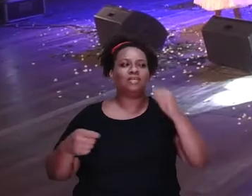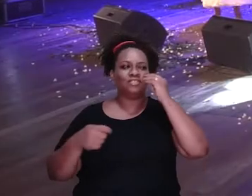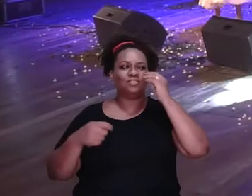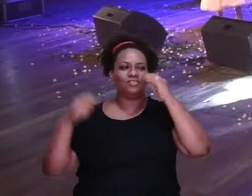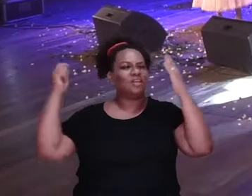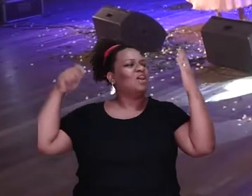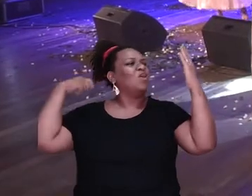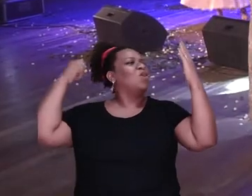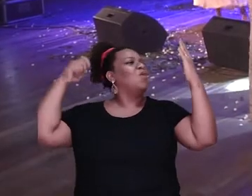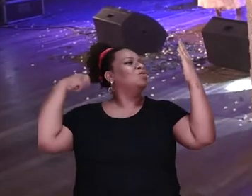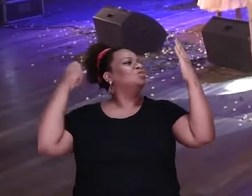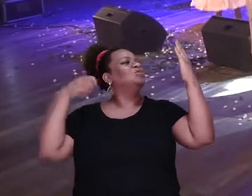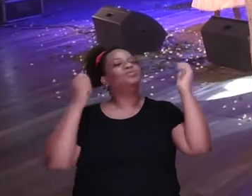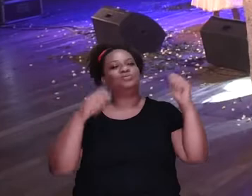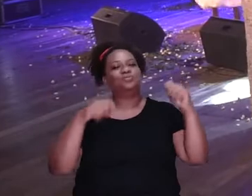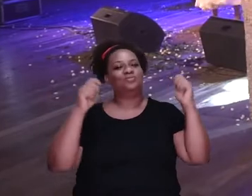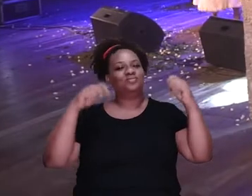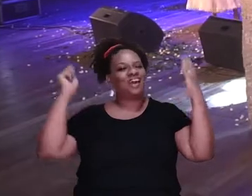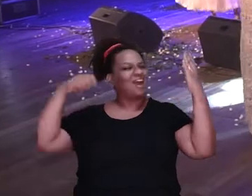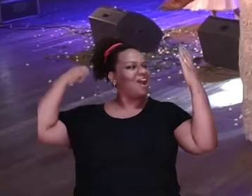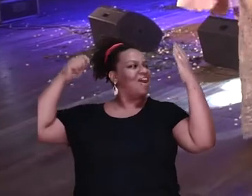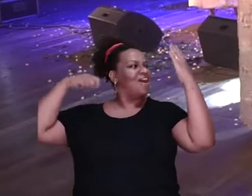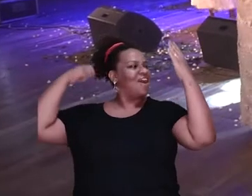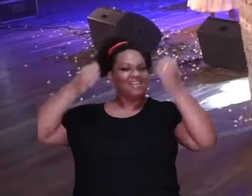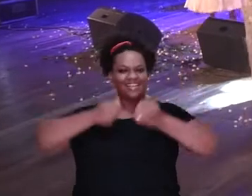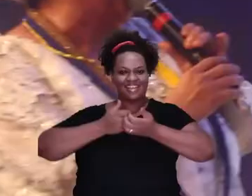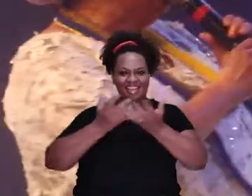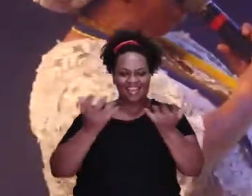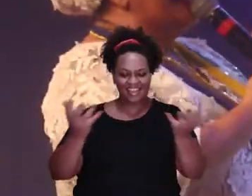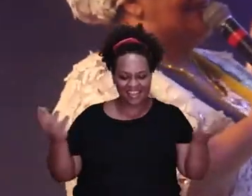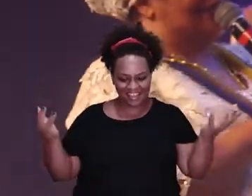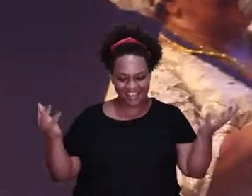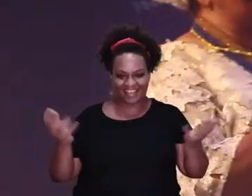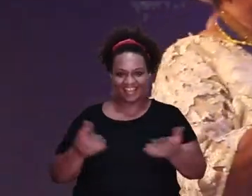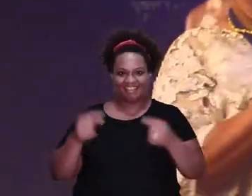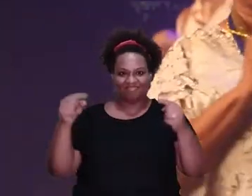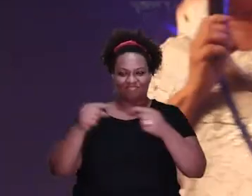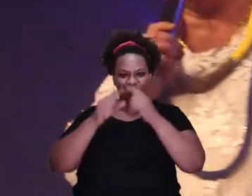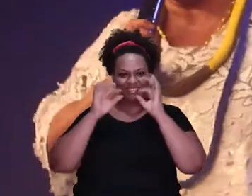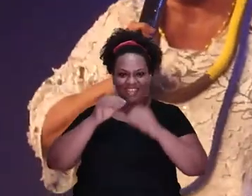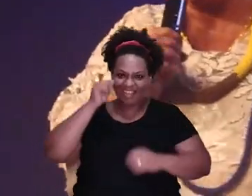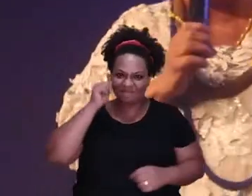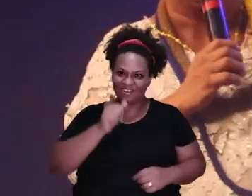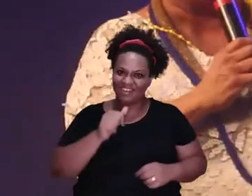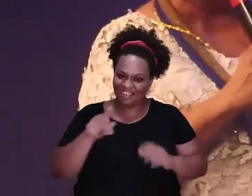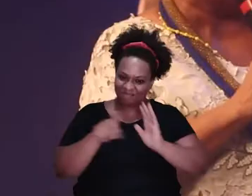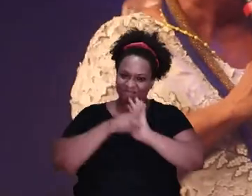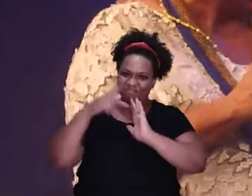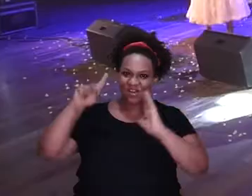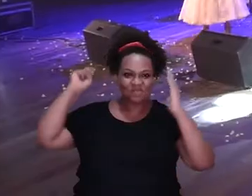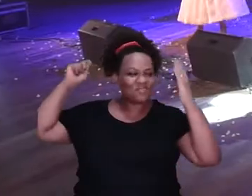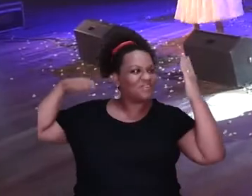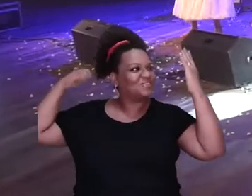mas como é de gosto um capim todo mundo né hora ele hoje sou eu trouxe outro e ela é Deus sou